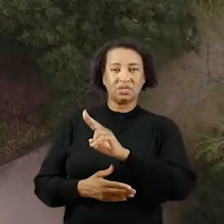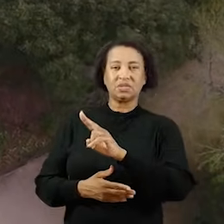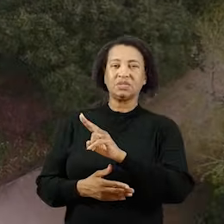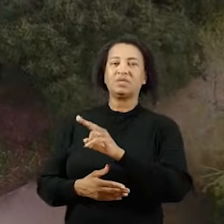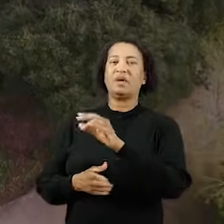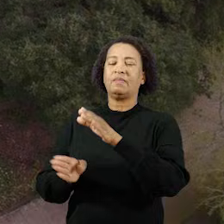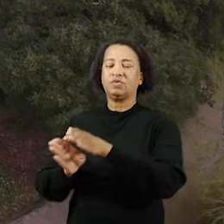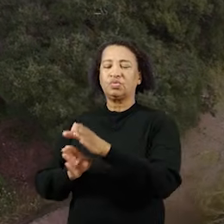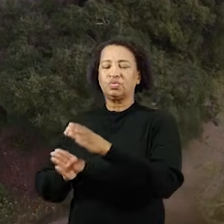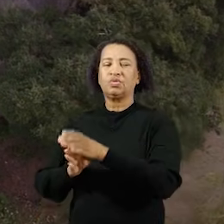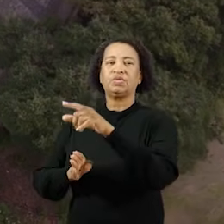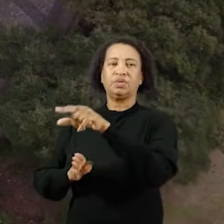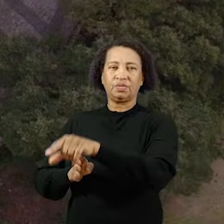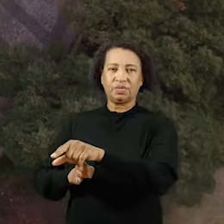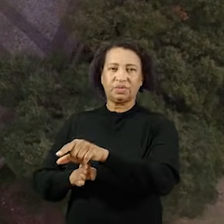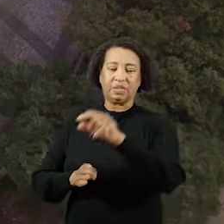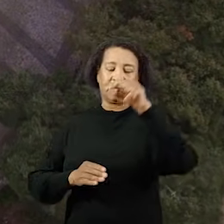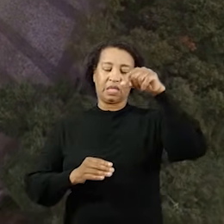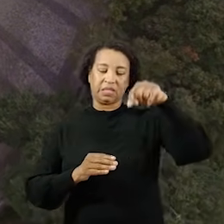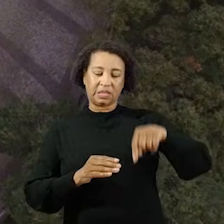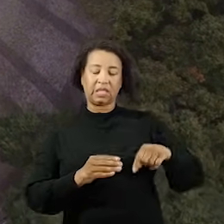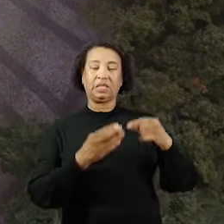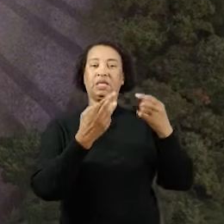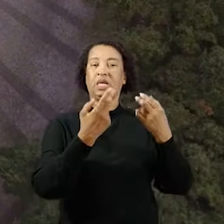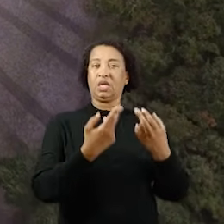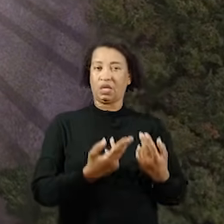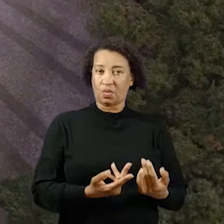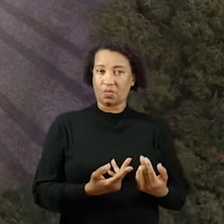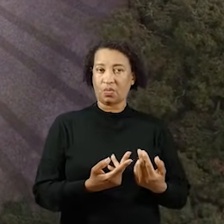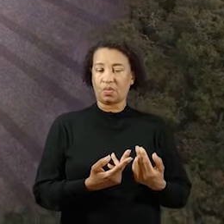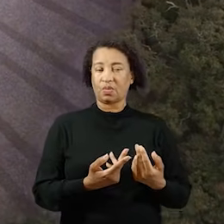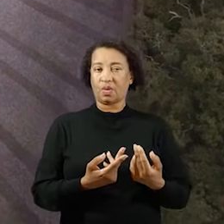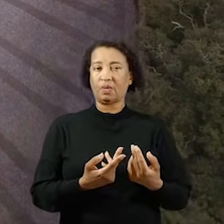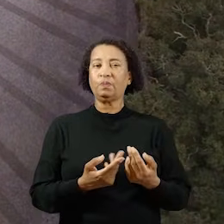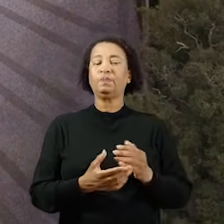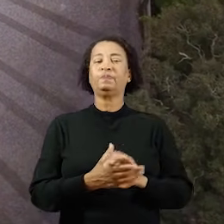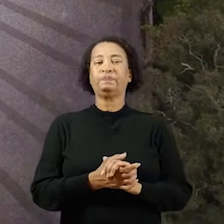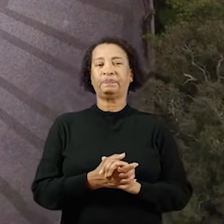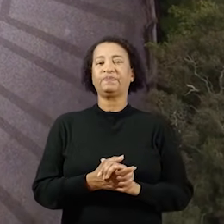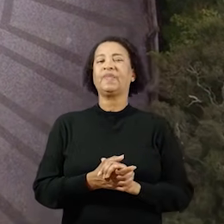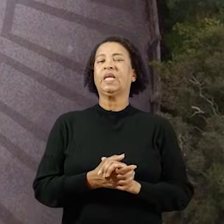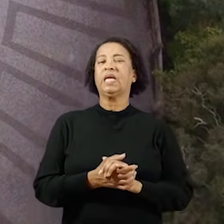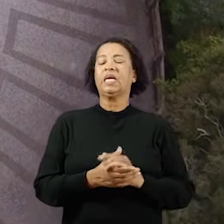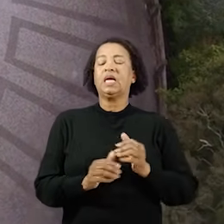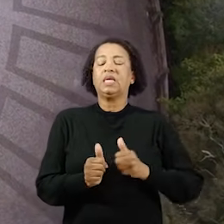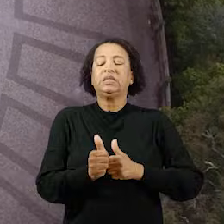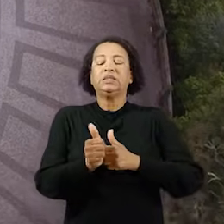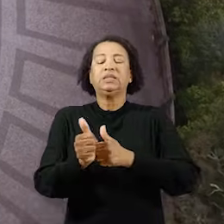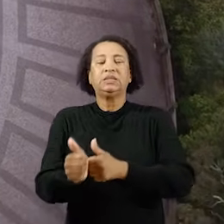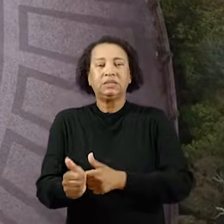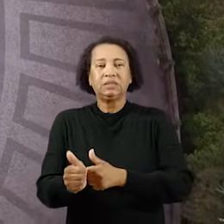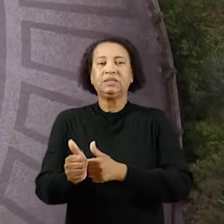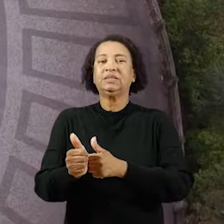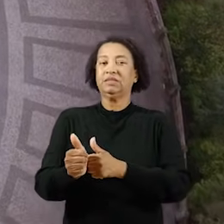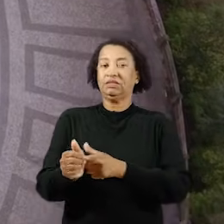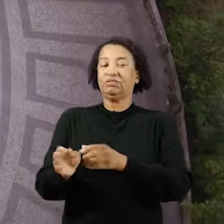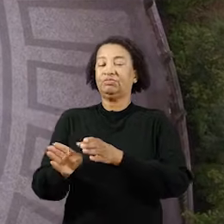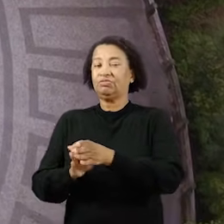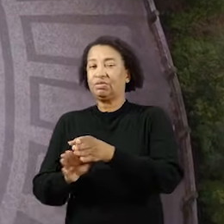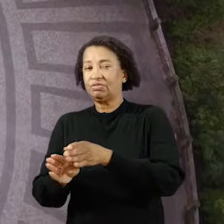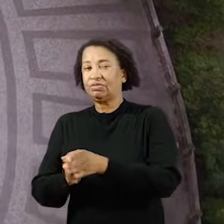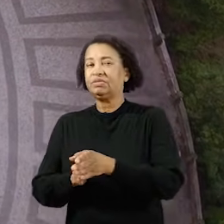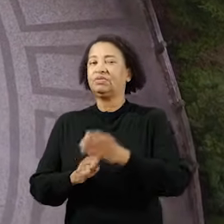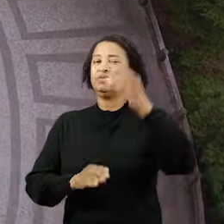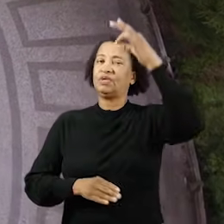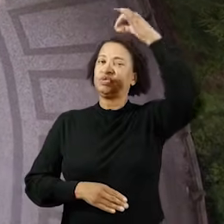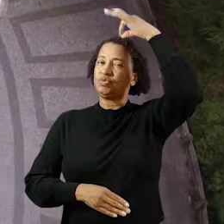soluções que Paulo ofereceu à igreja de Corinto aos problemas que enfrentamos em nossas igrejas, estaremos seguindo as instruções do Espírito